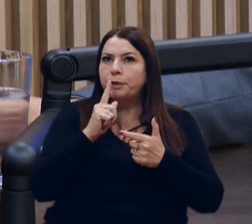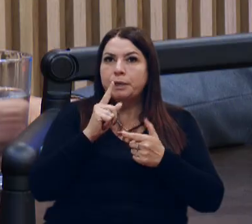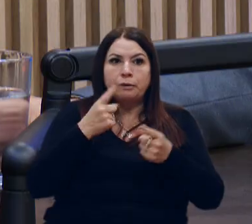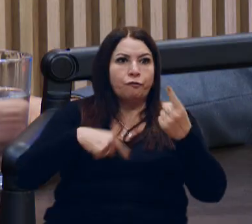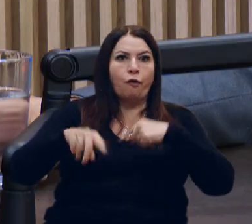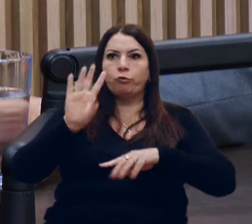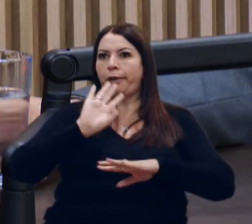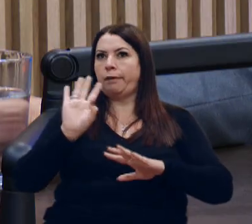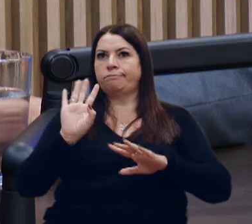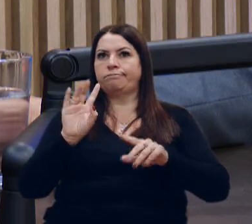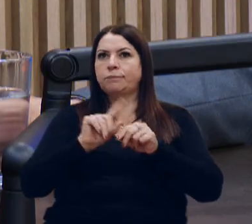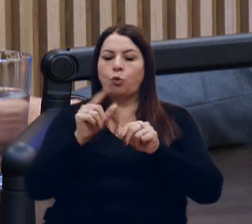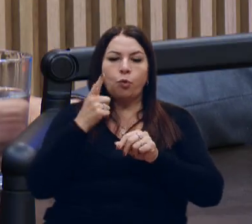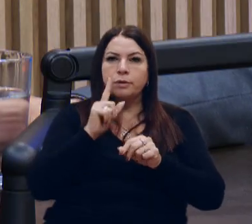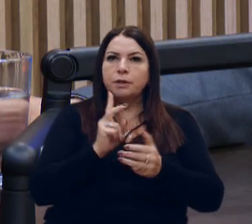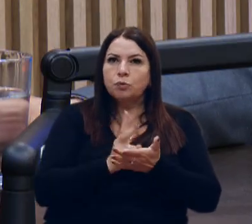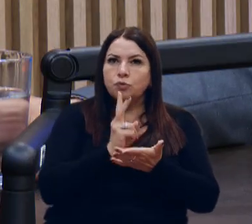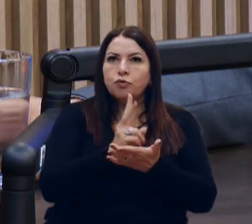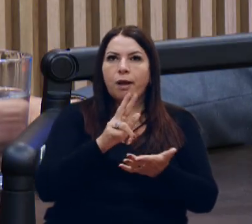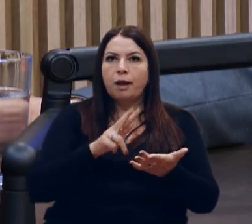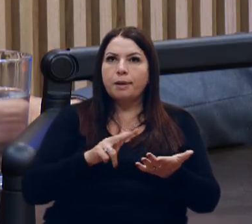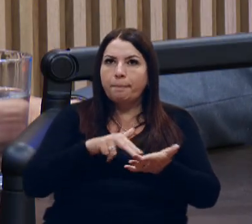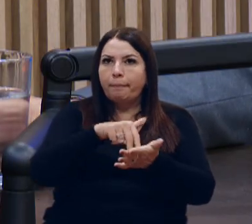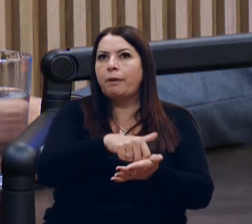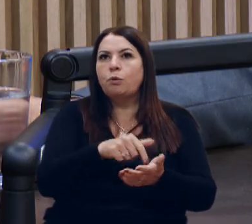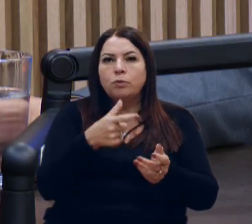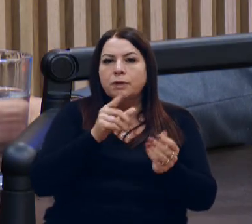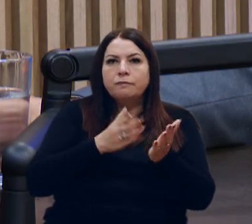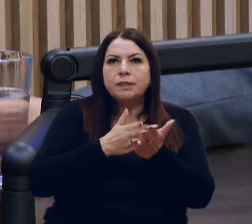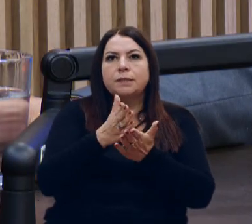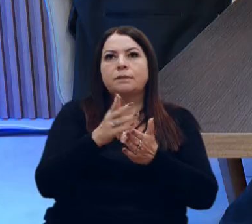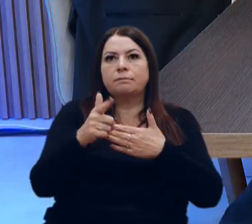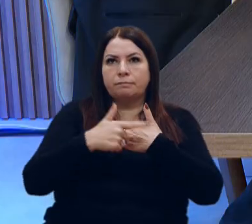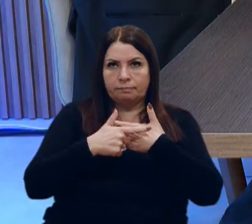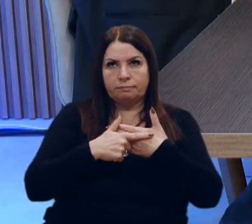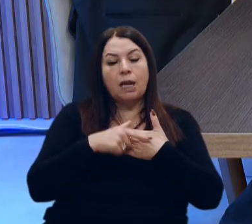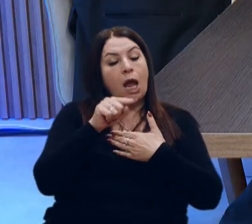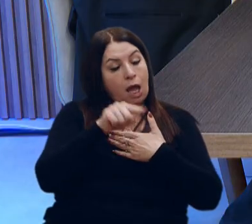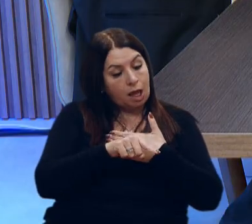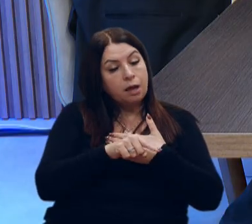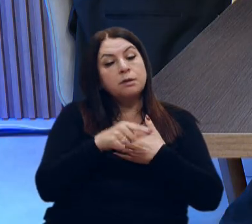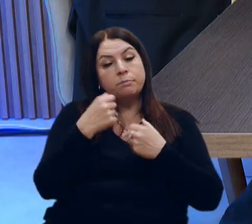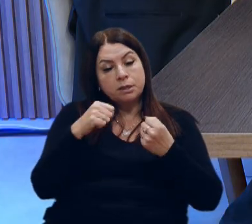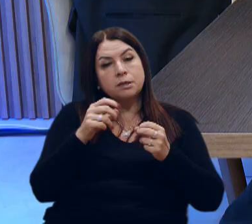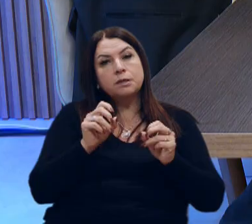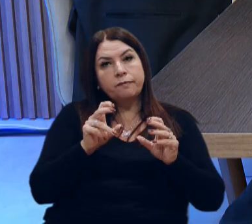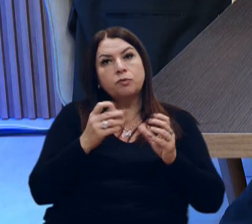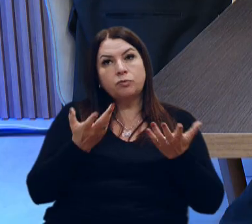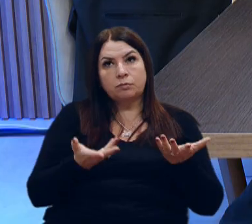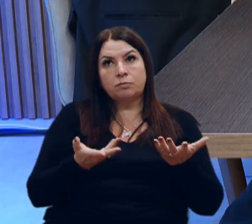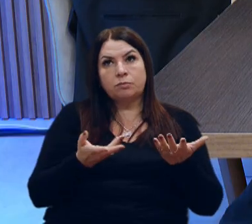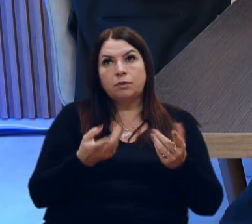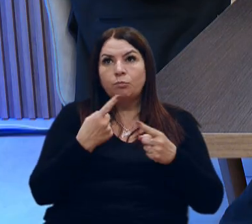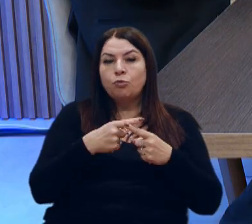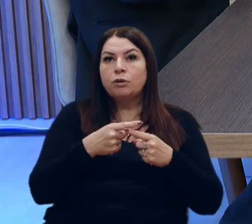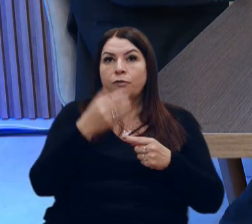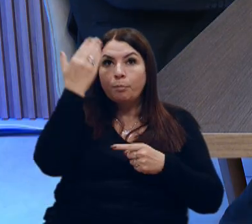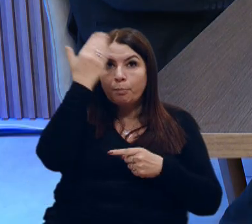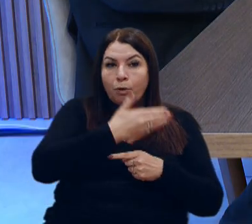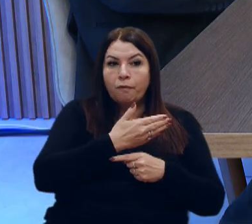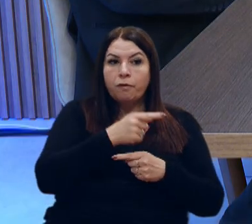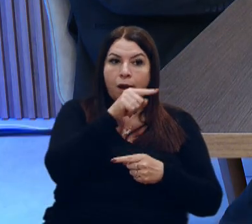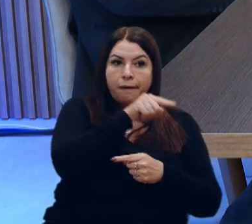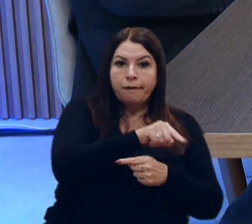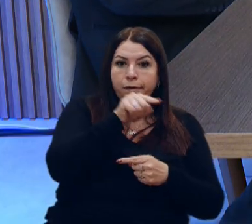volta, não consegue se manter, não consegue cumprir com as suas funções. Essa tem que ser privatizada, porque foi provado por A mais